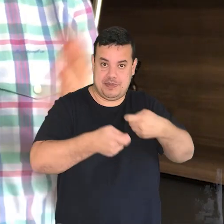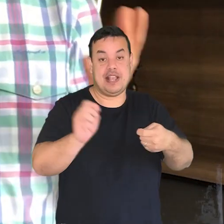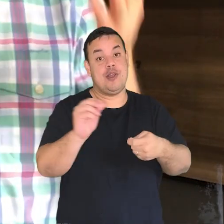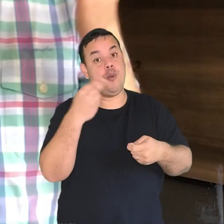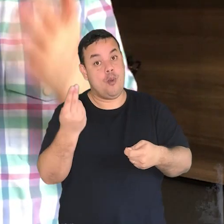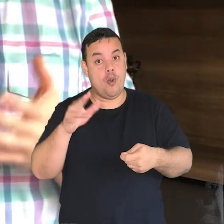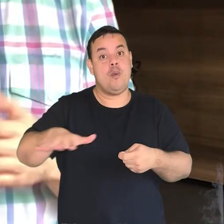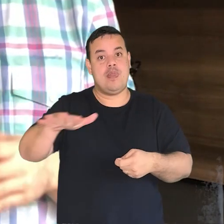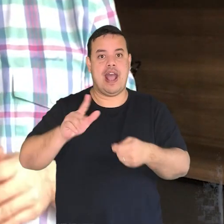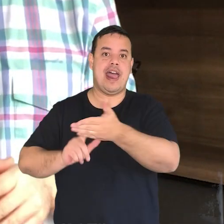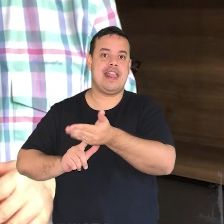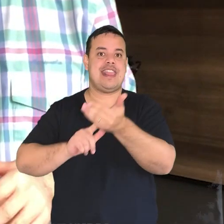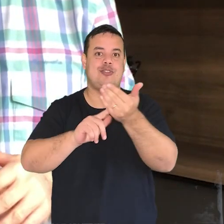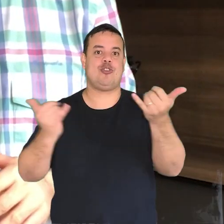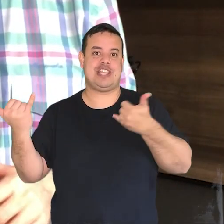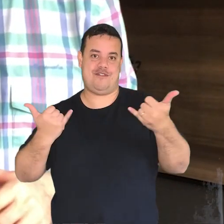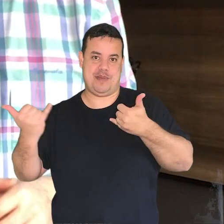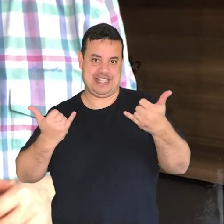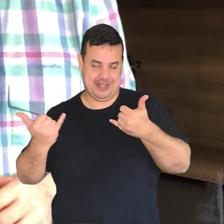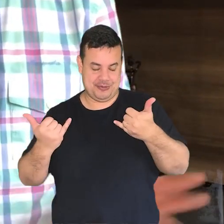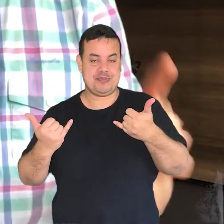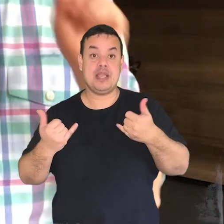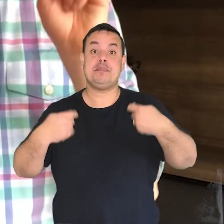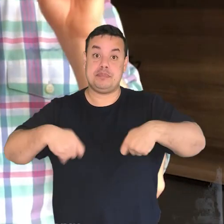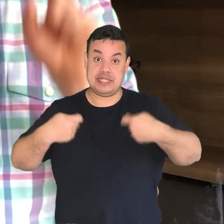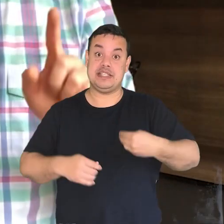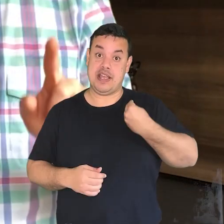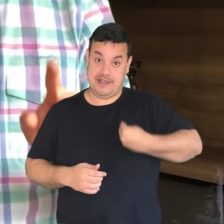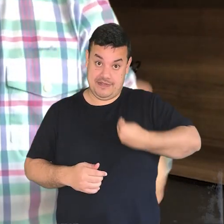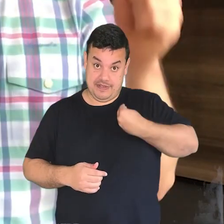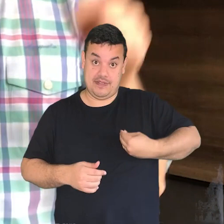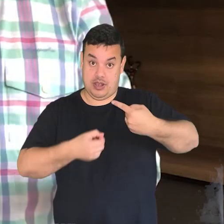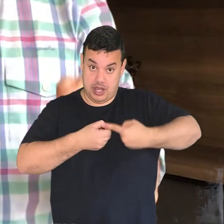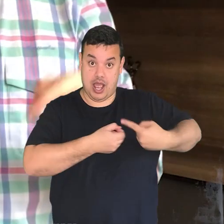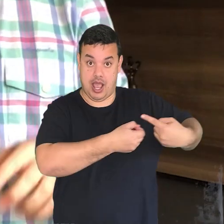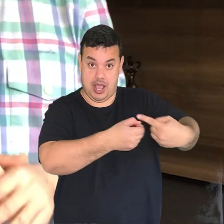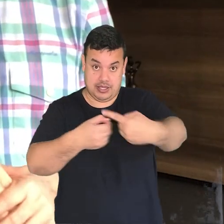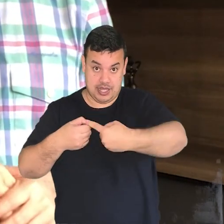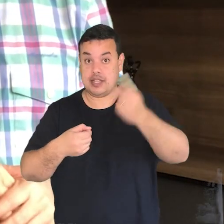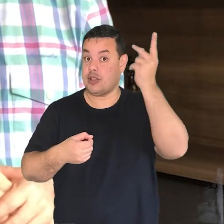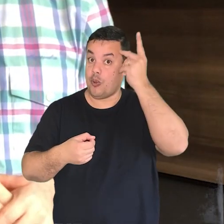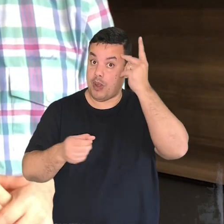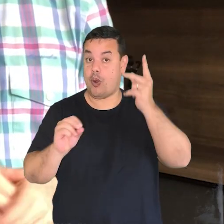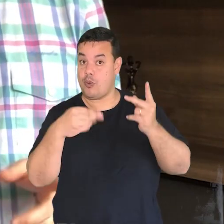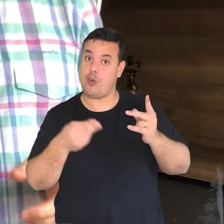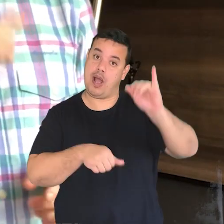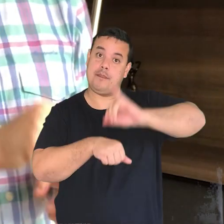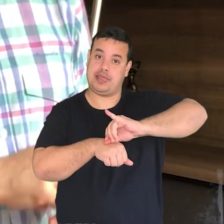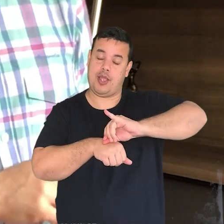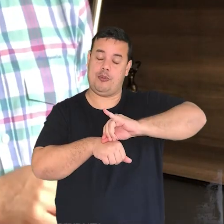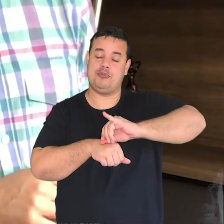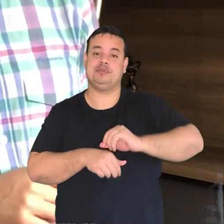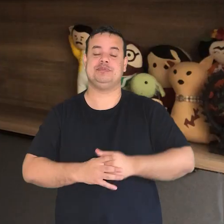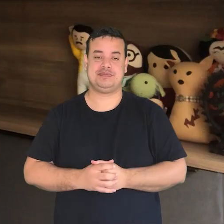administração ou então na área da tecnologia da informação. Aí, ó, tem que residir na região metropolitana de São Paulo ou